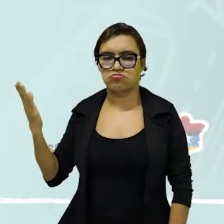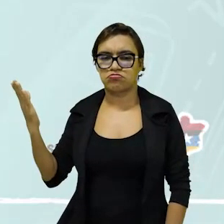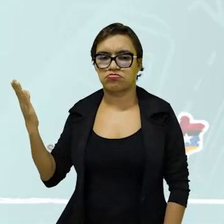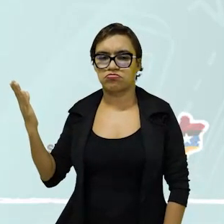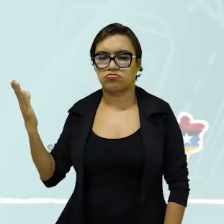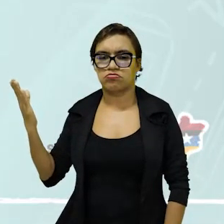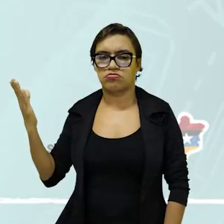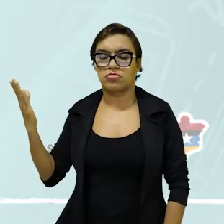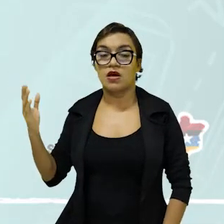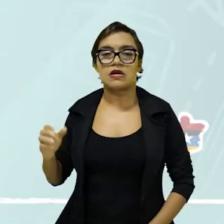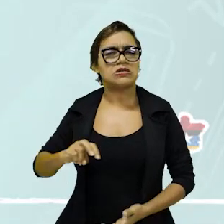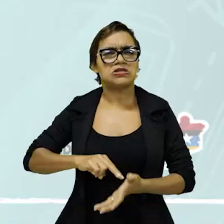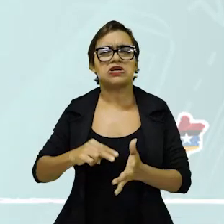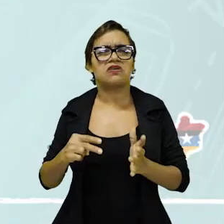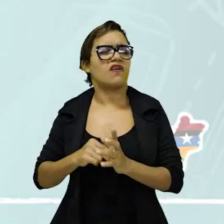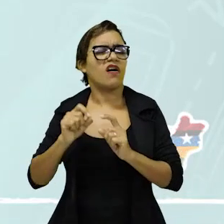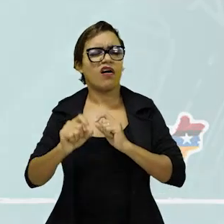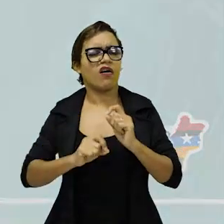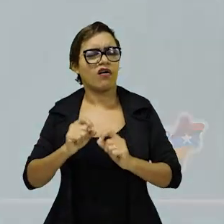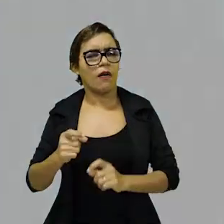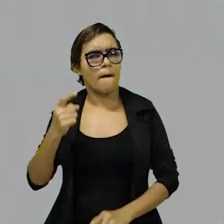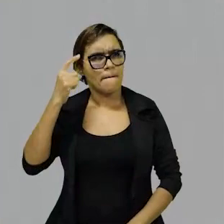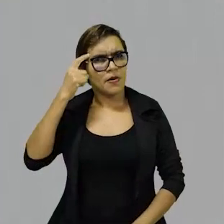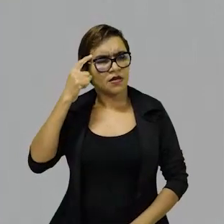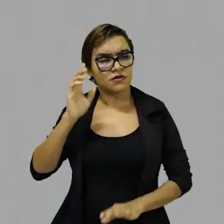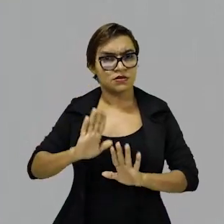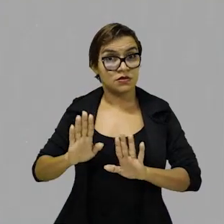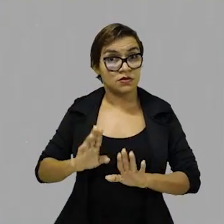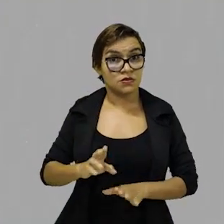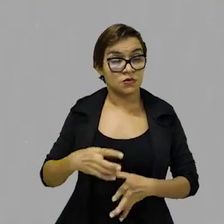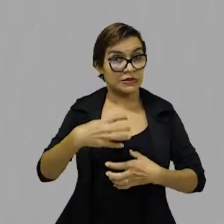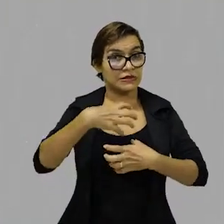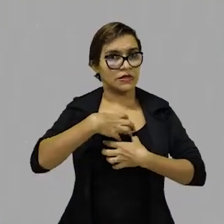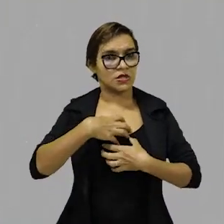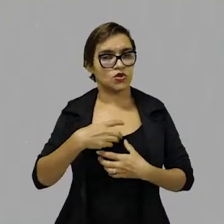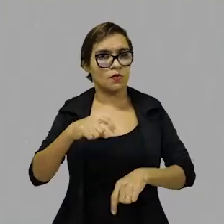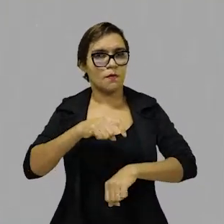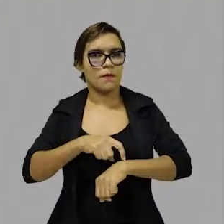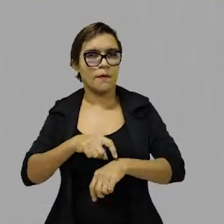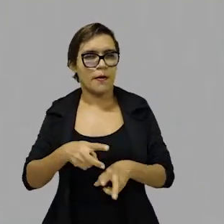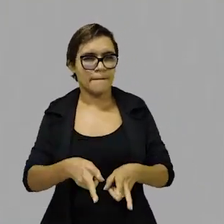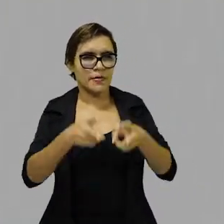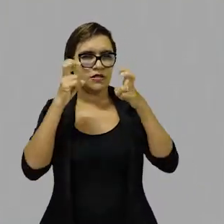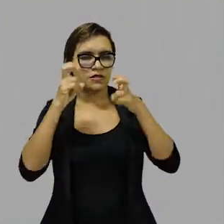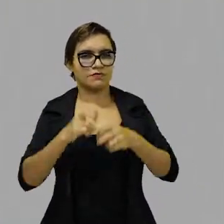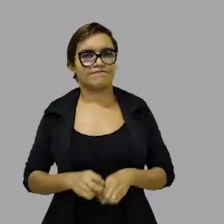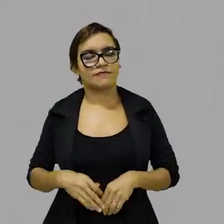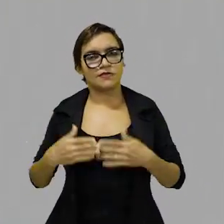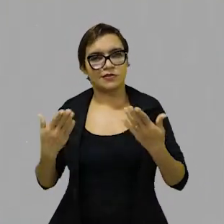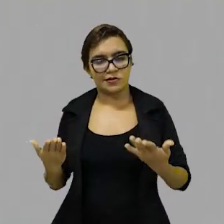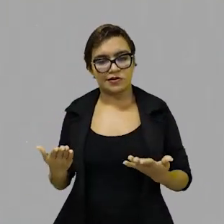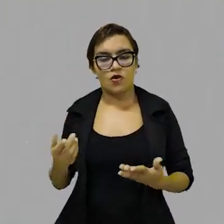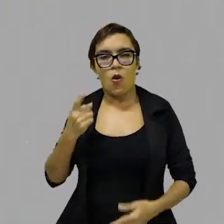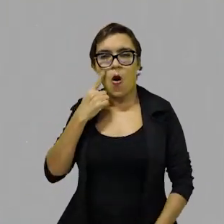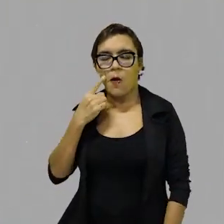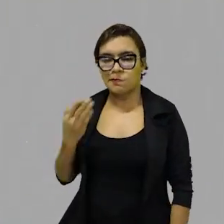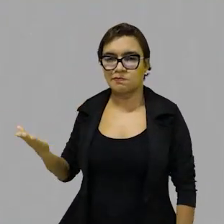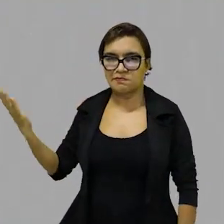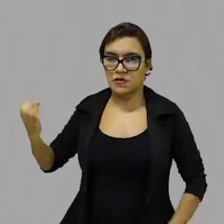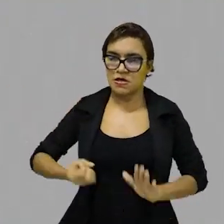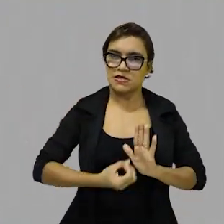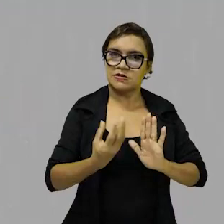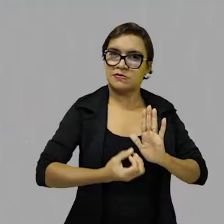dessa significa? Não é o que ele pensa, mas o que você sente quando vê a obra. Então, aqui eu fico com o expressionismo, com a obra do Klee,